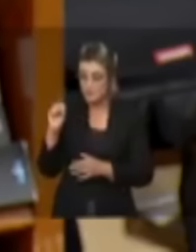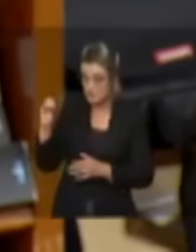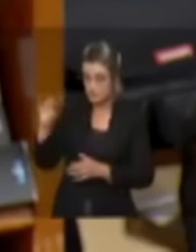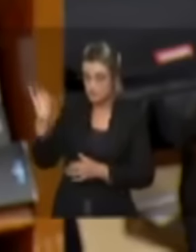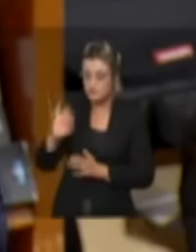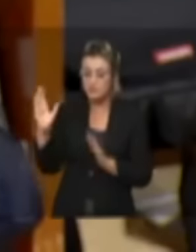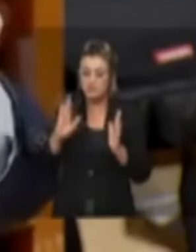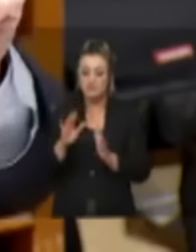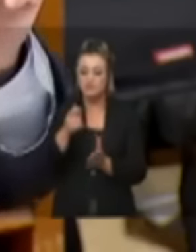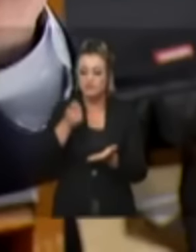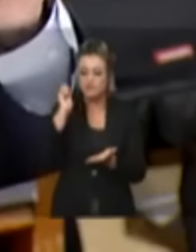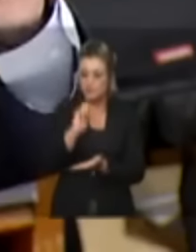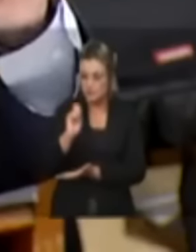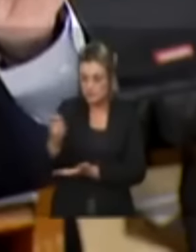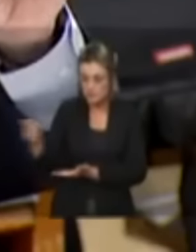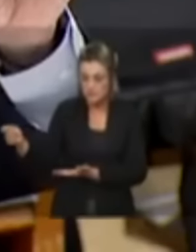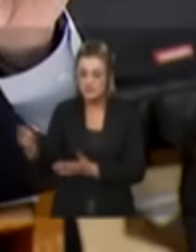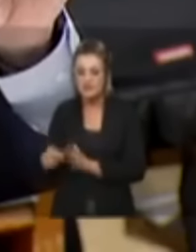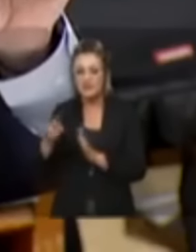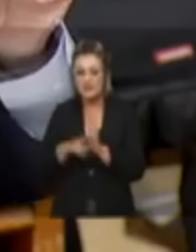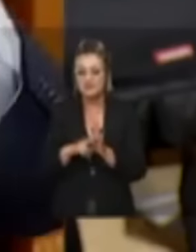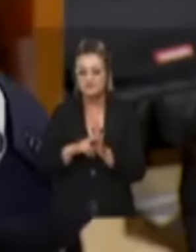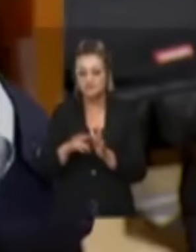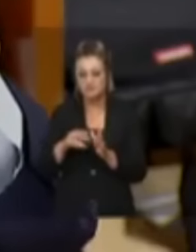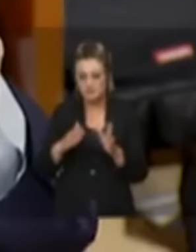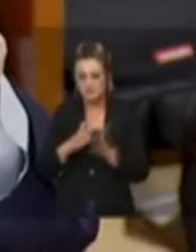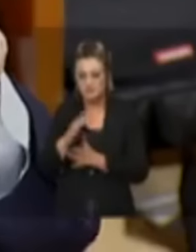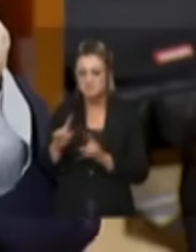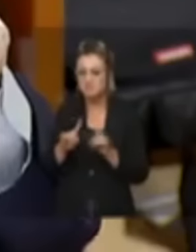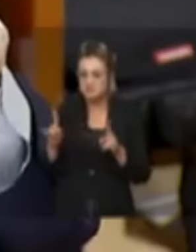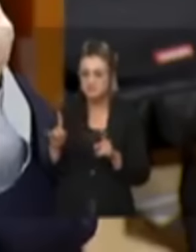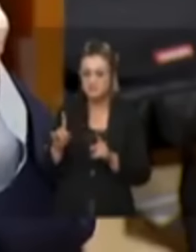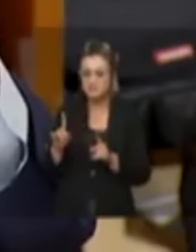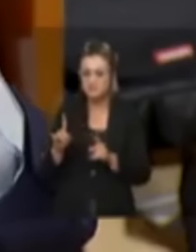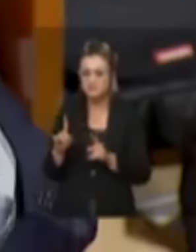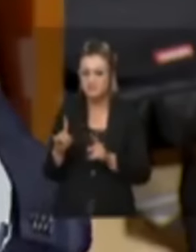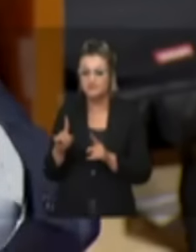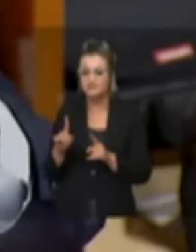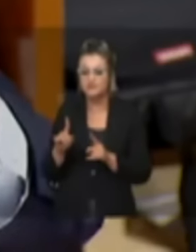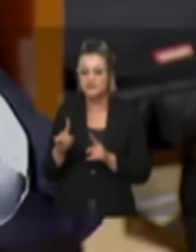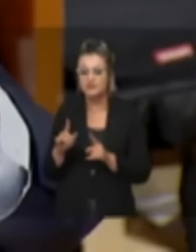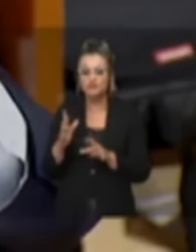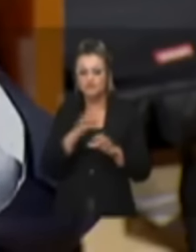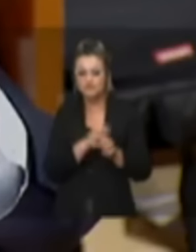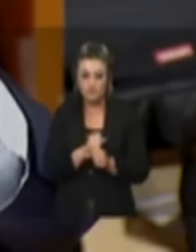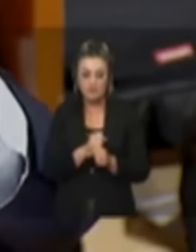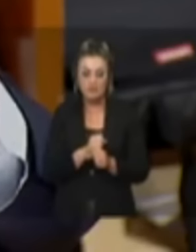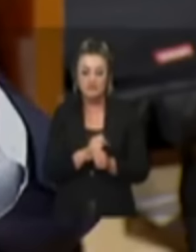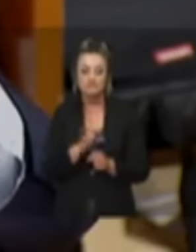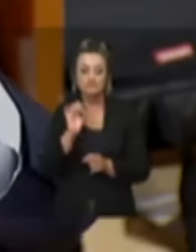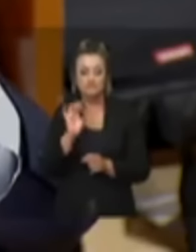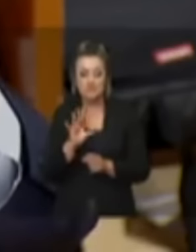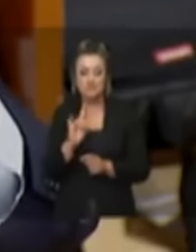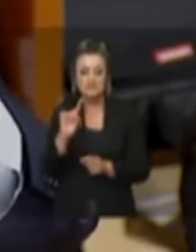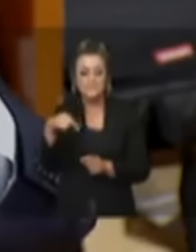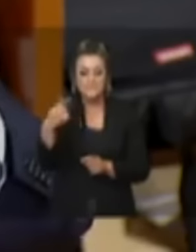período contributivo a mesma regra do definitiva porém computados apenas a